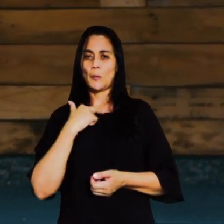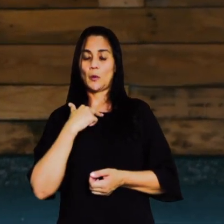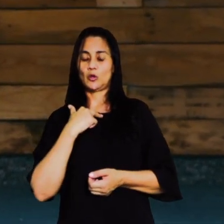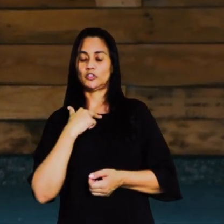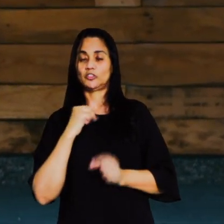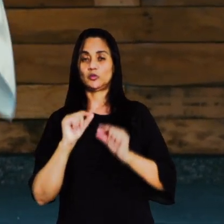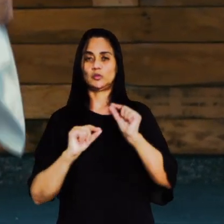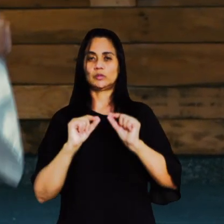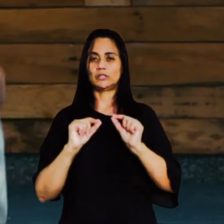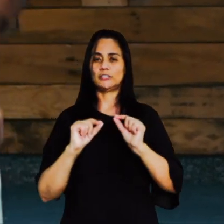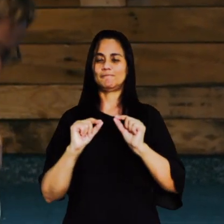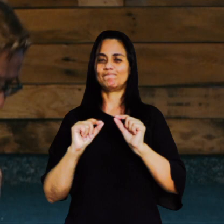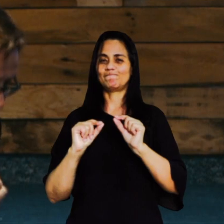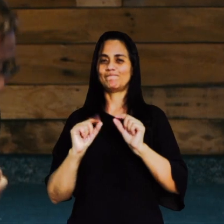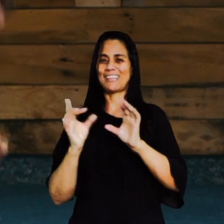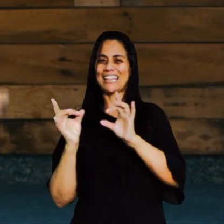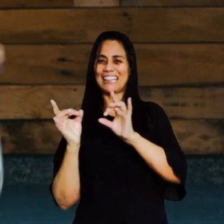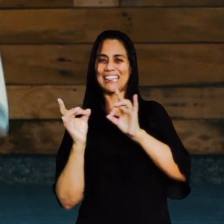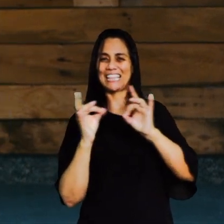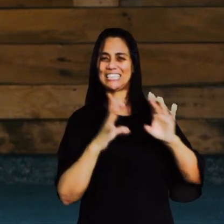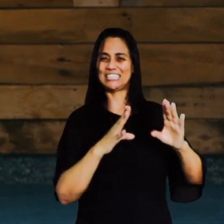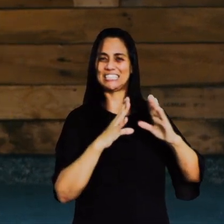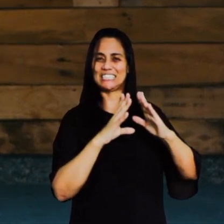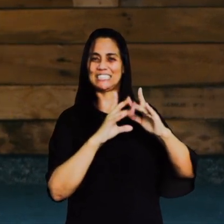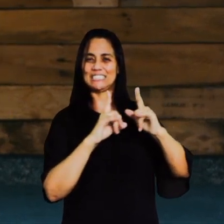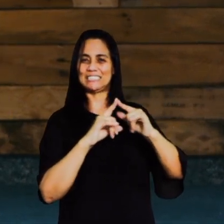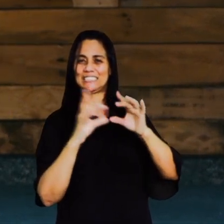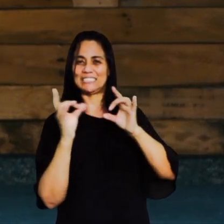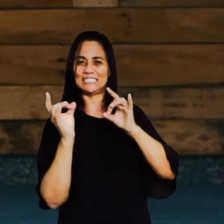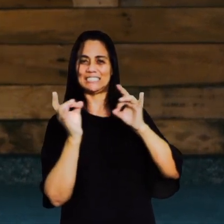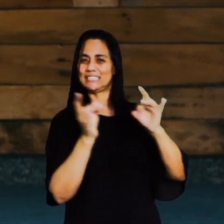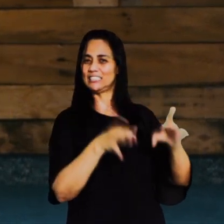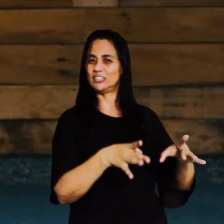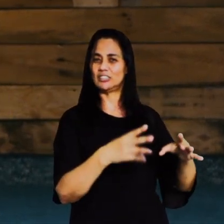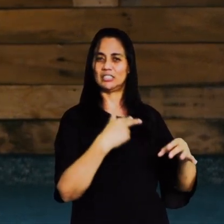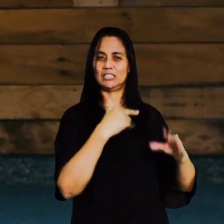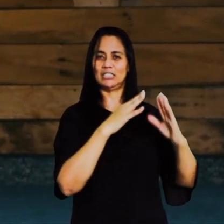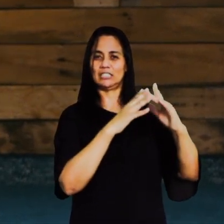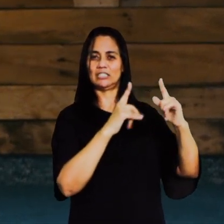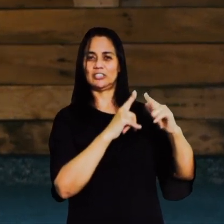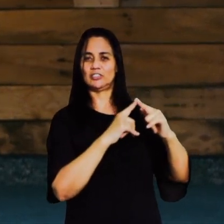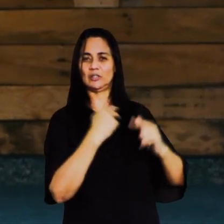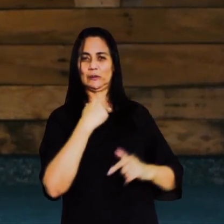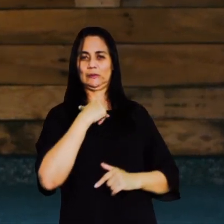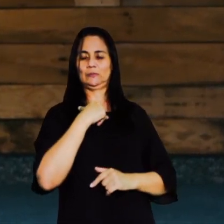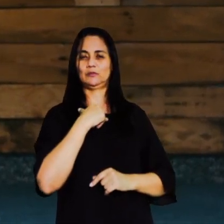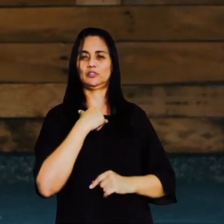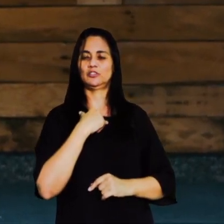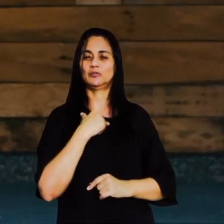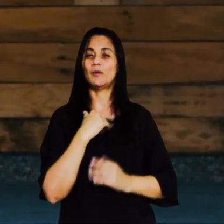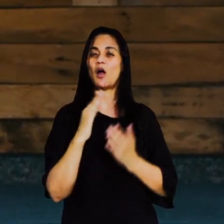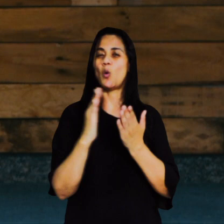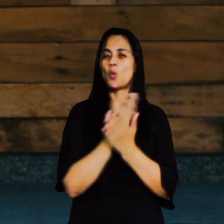a nossa congregação. como é de costume de alguns,